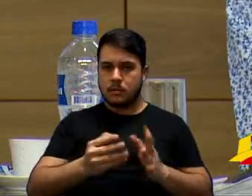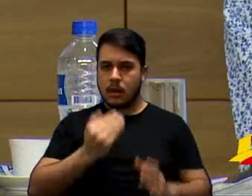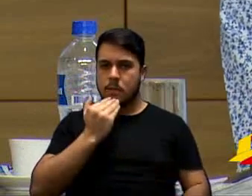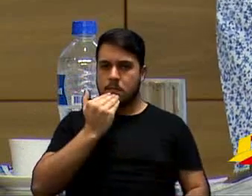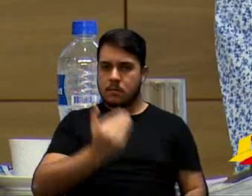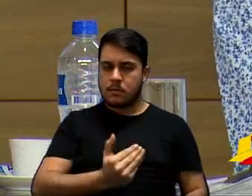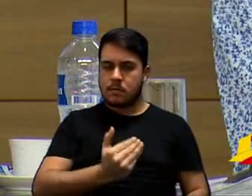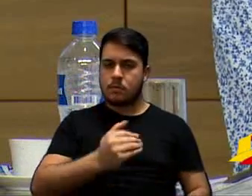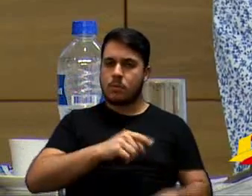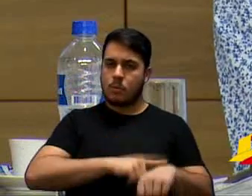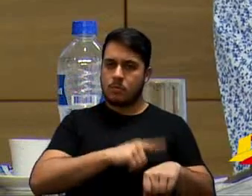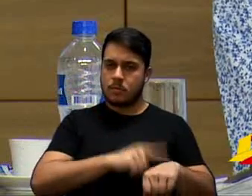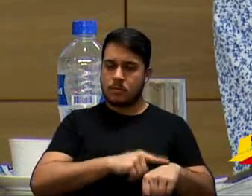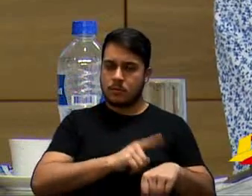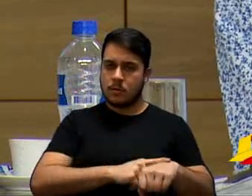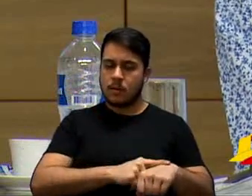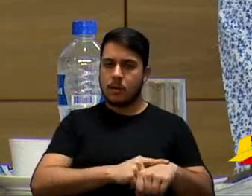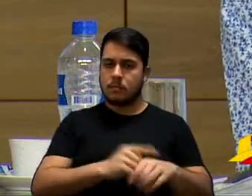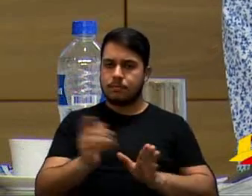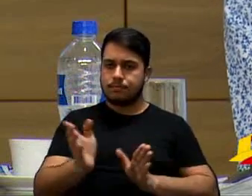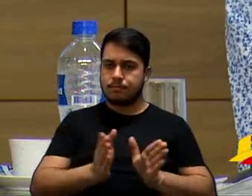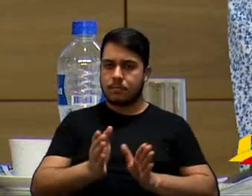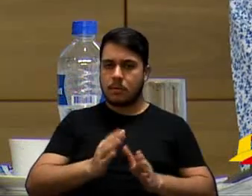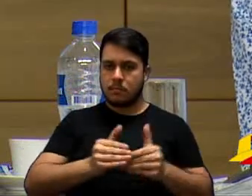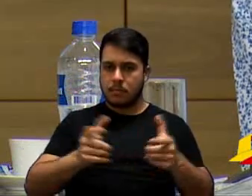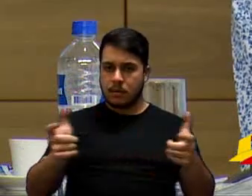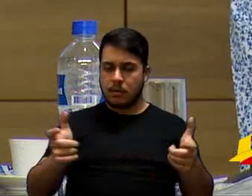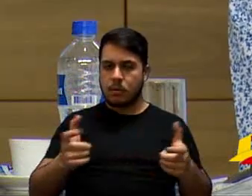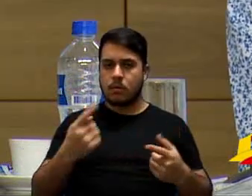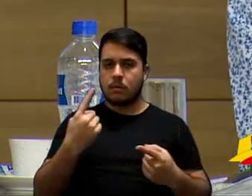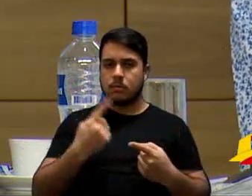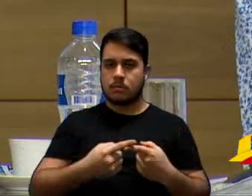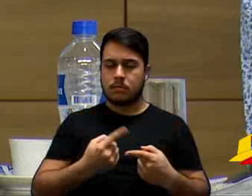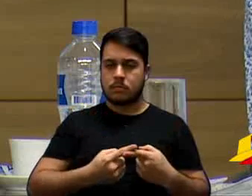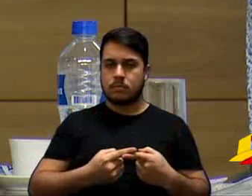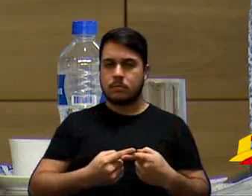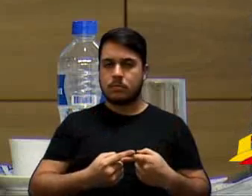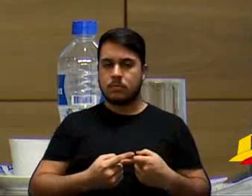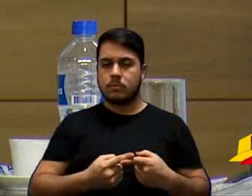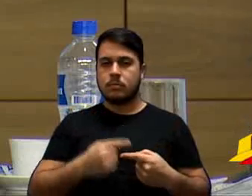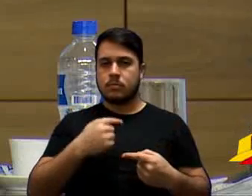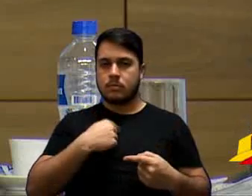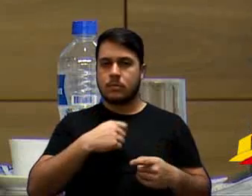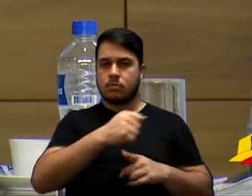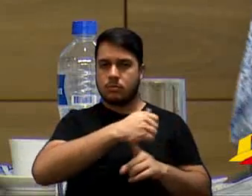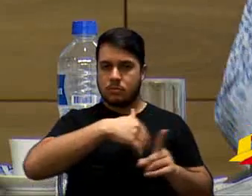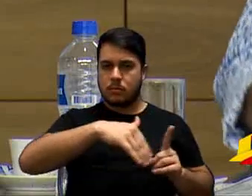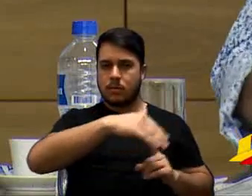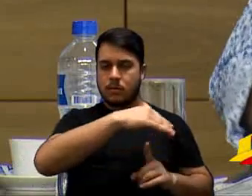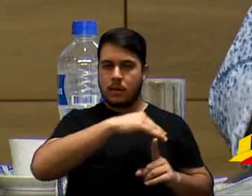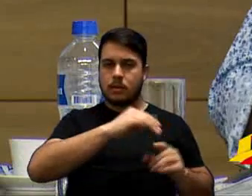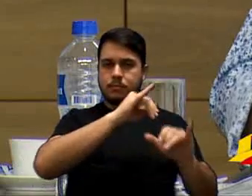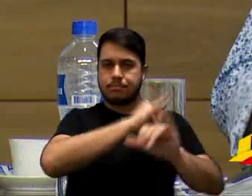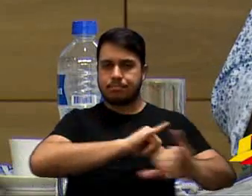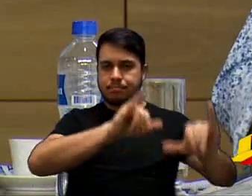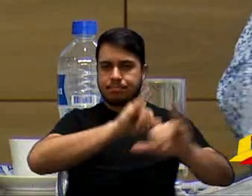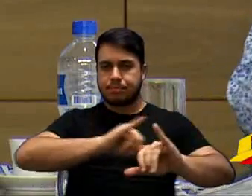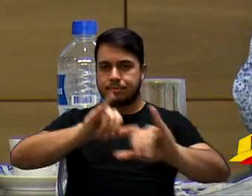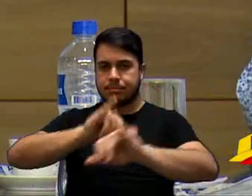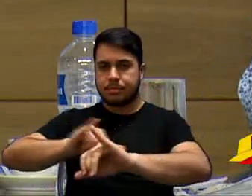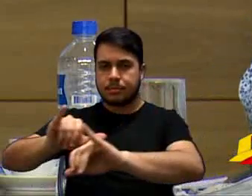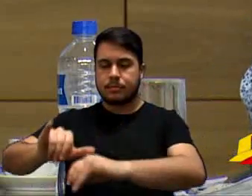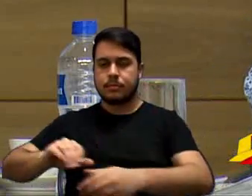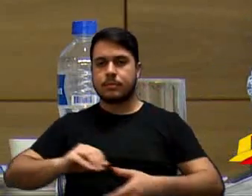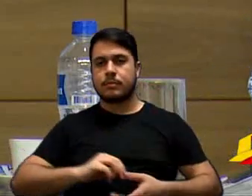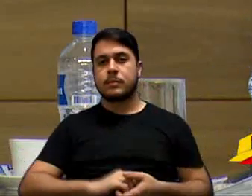prazo maior para poder passar todo esse histórico e da estamos com as alianças para repassando spam para a sociedade próximo escrito